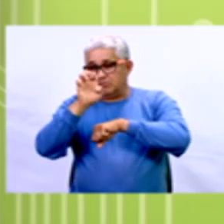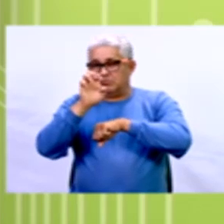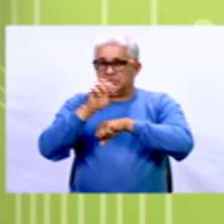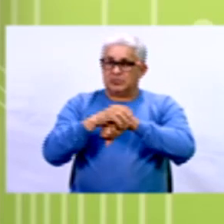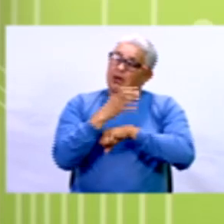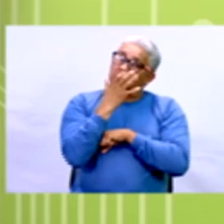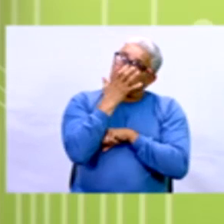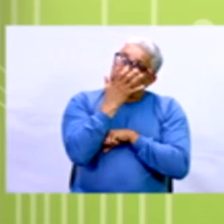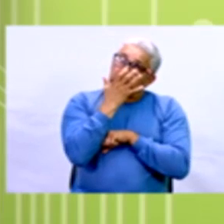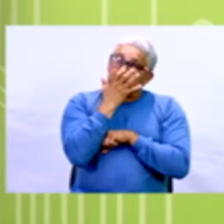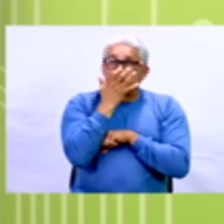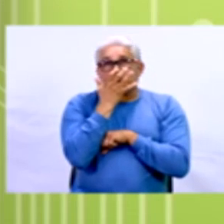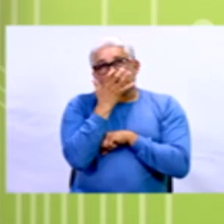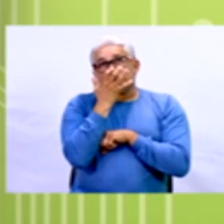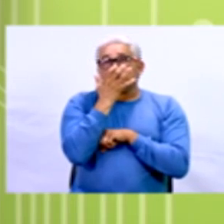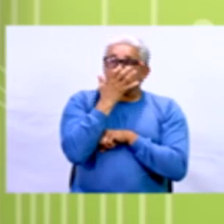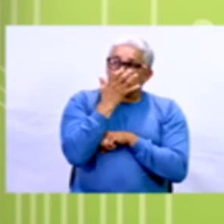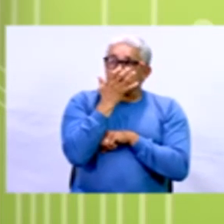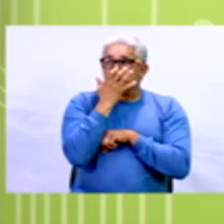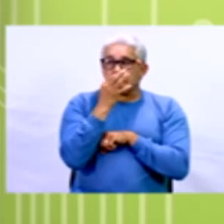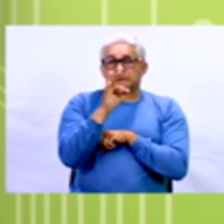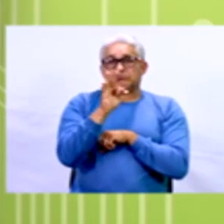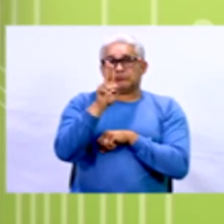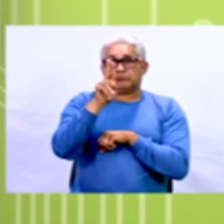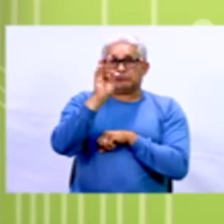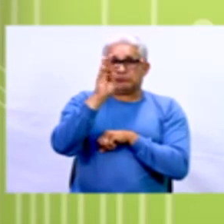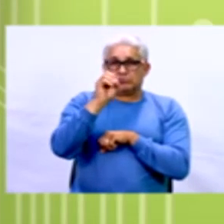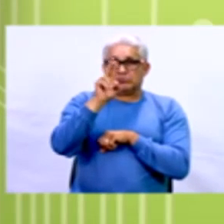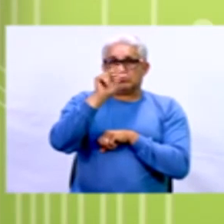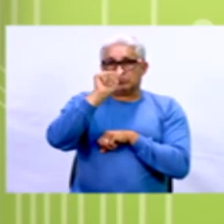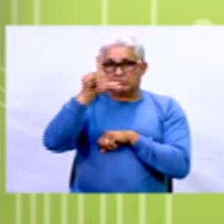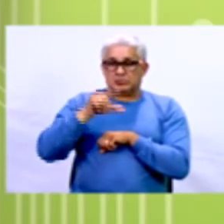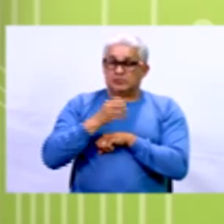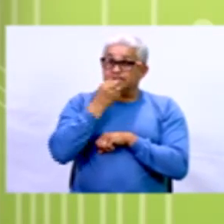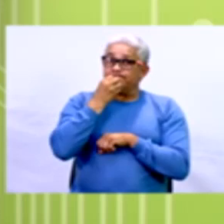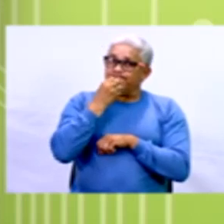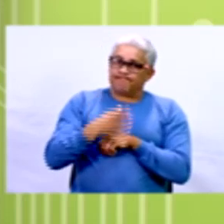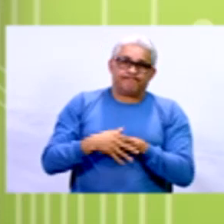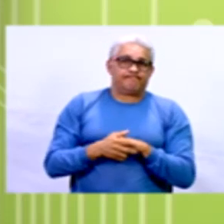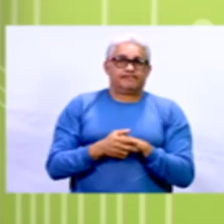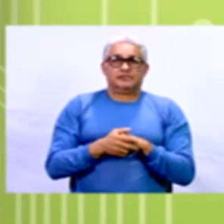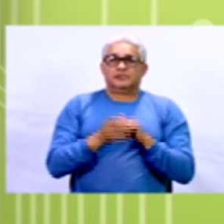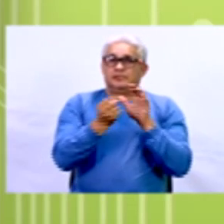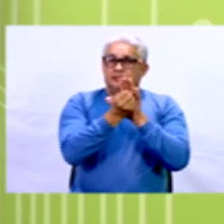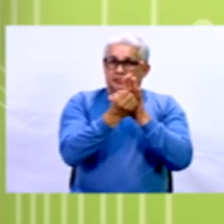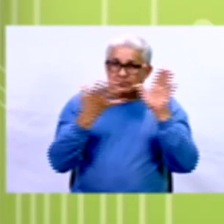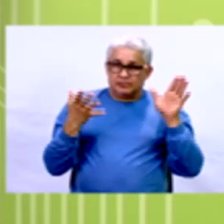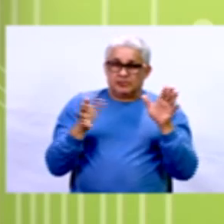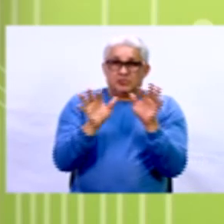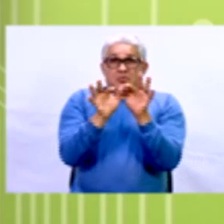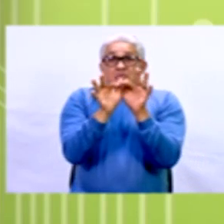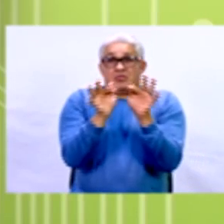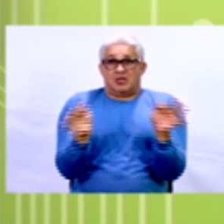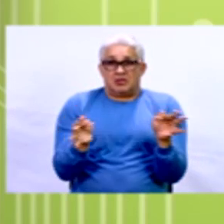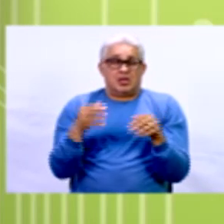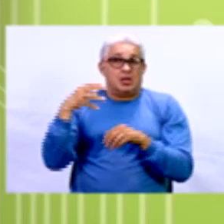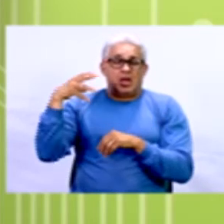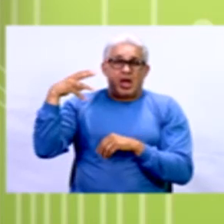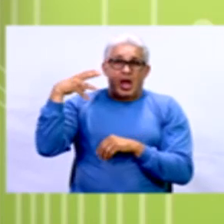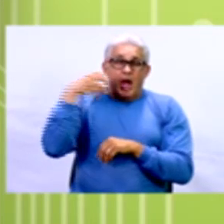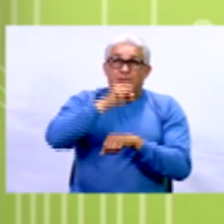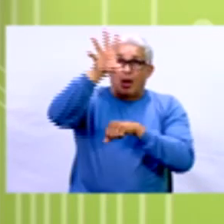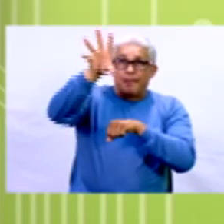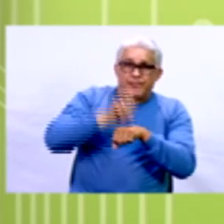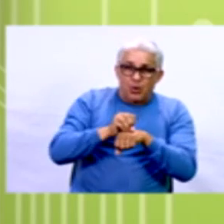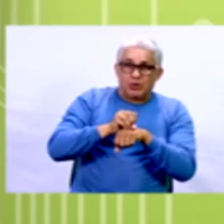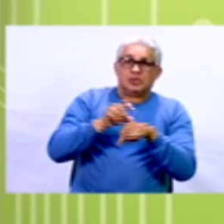navegar, pode olhar lá, dar uma olhada nos tutoriais. Ele é muito bom, ele é um aplicativo pequeno, é rápido de baixar,